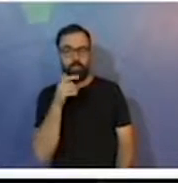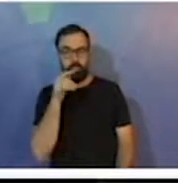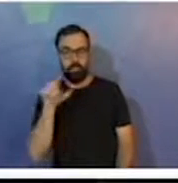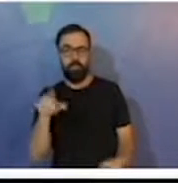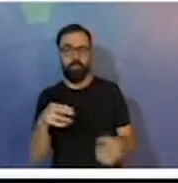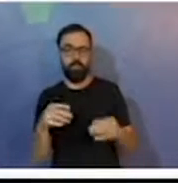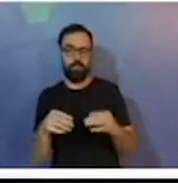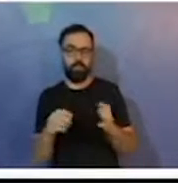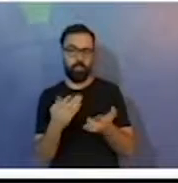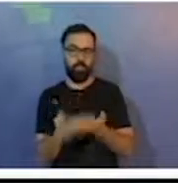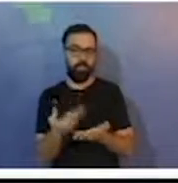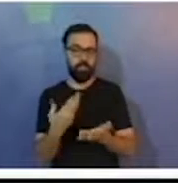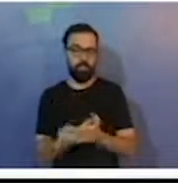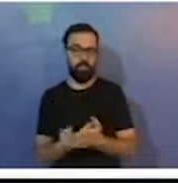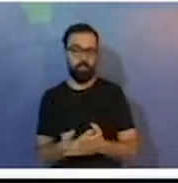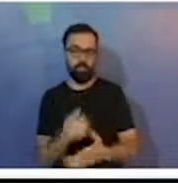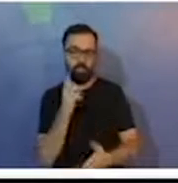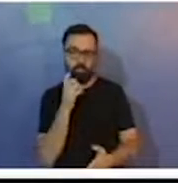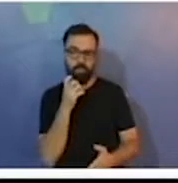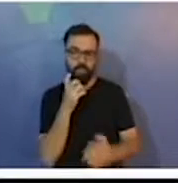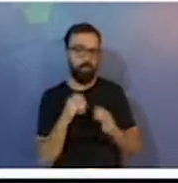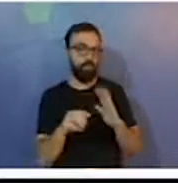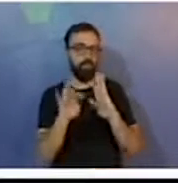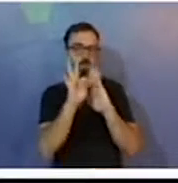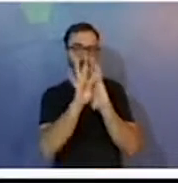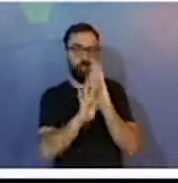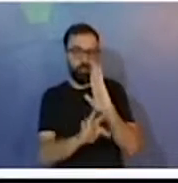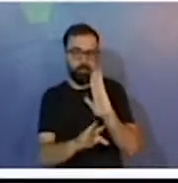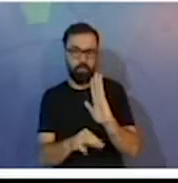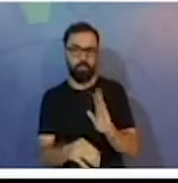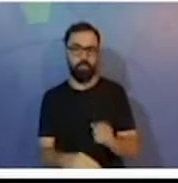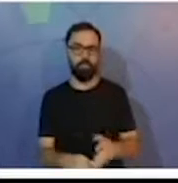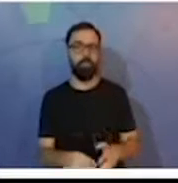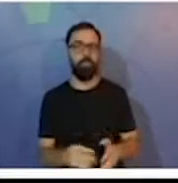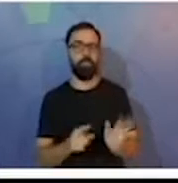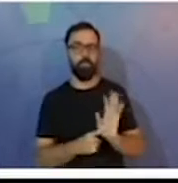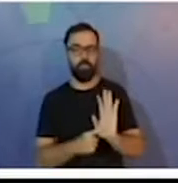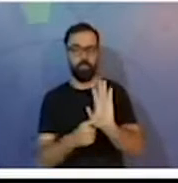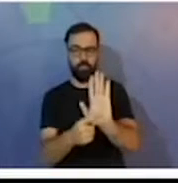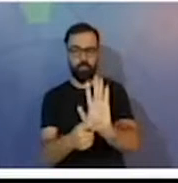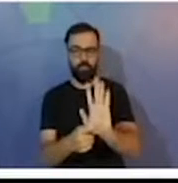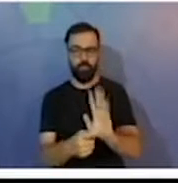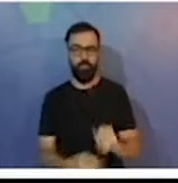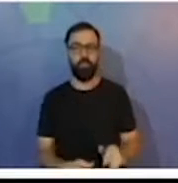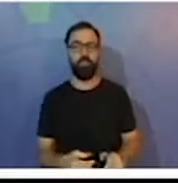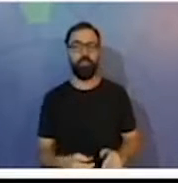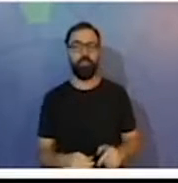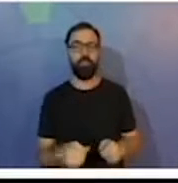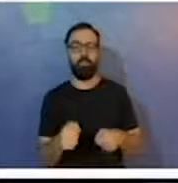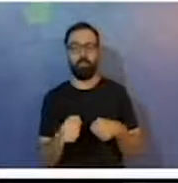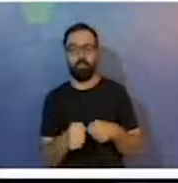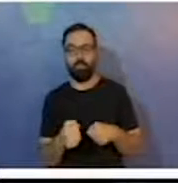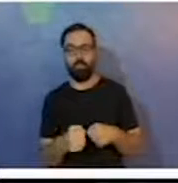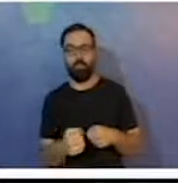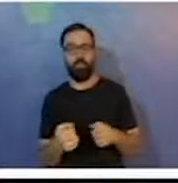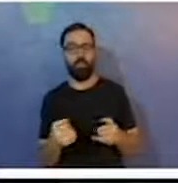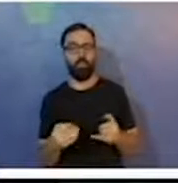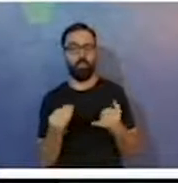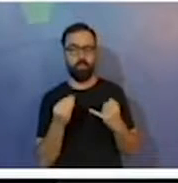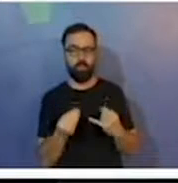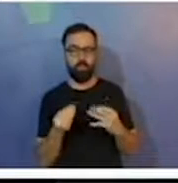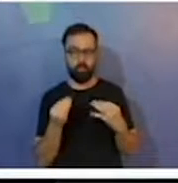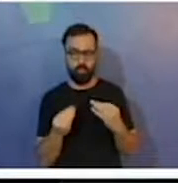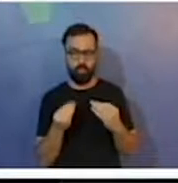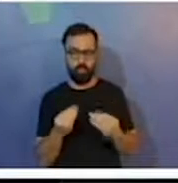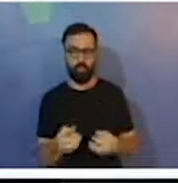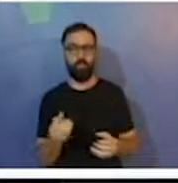língua o texto que contém informações sobre o modo de realizar uma atividade é um texto